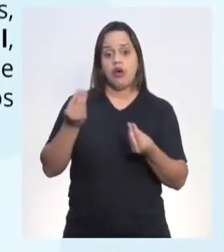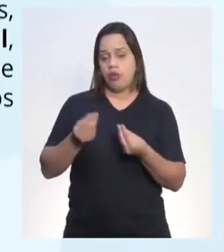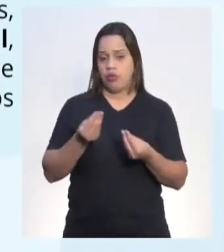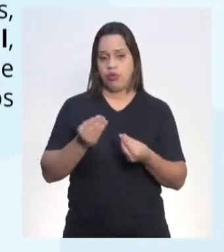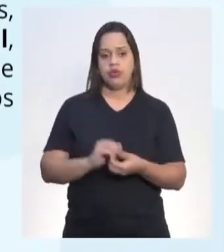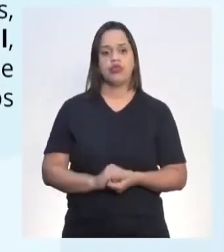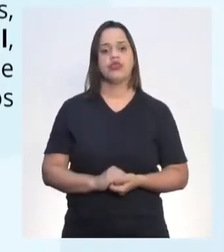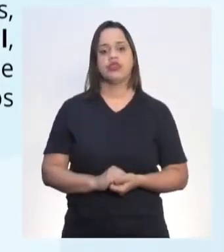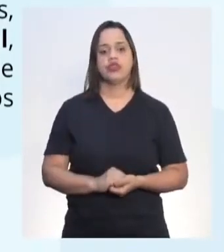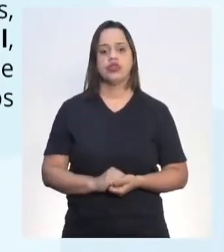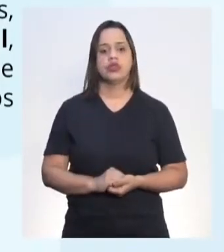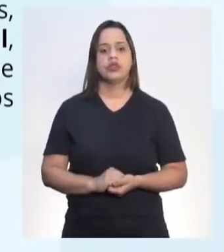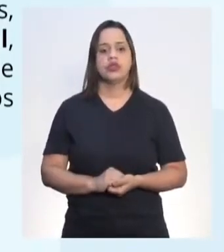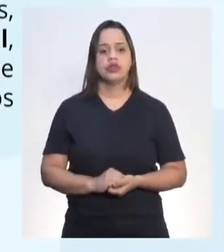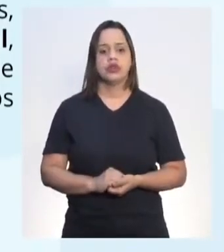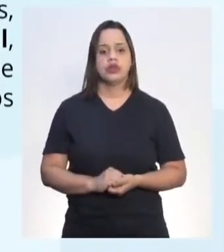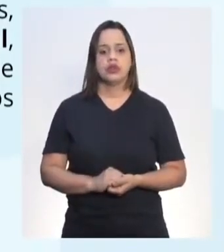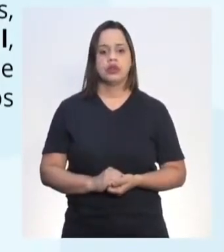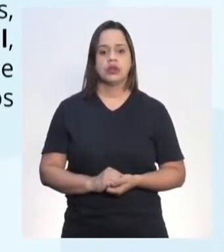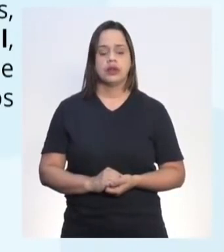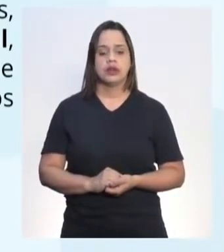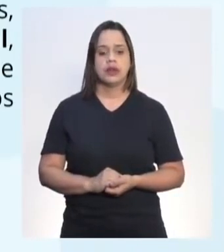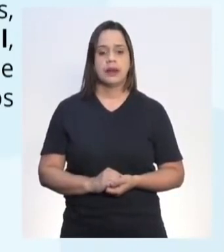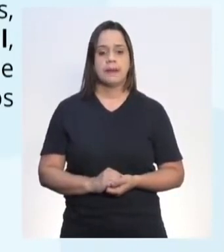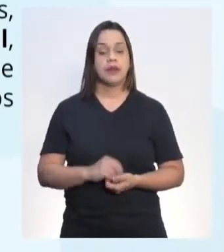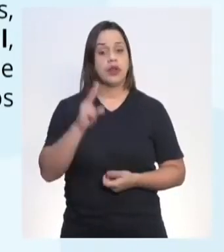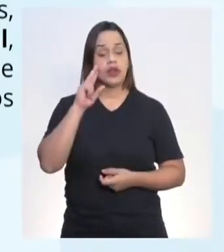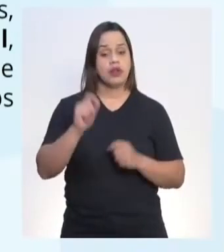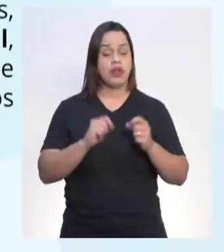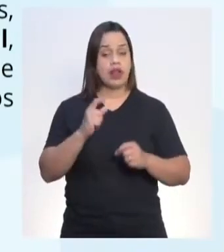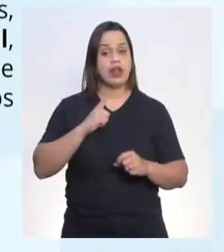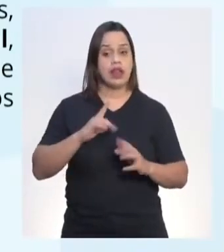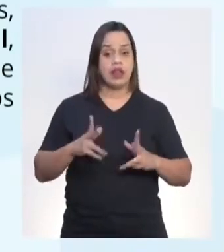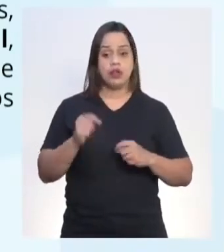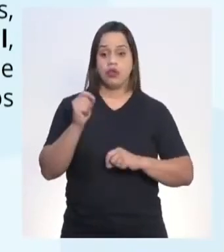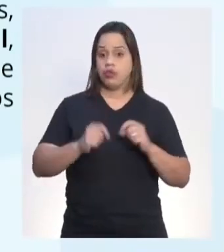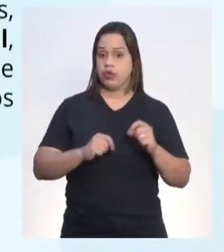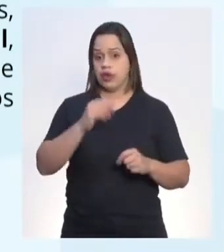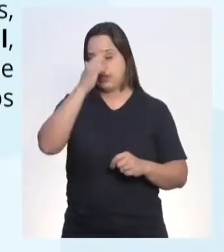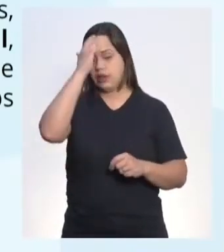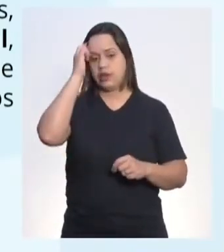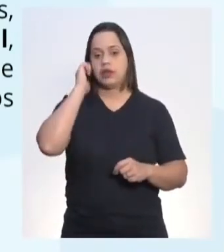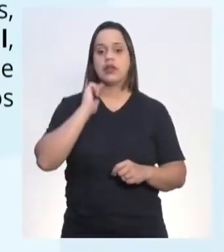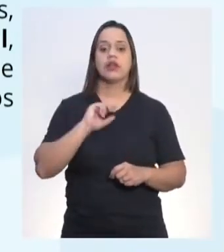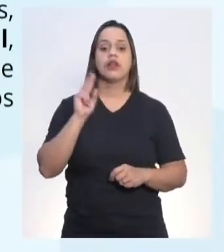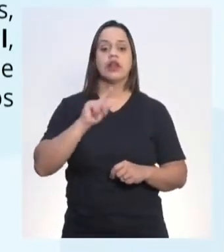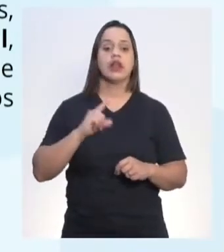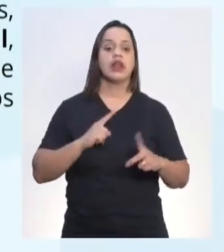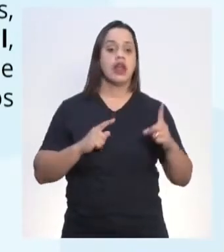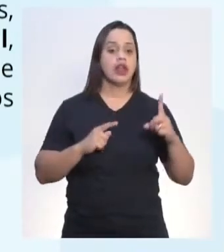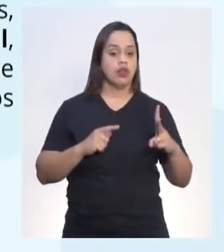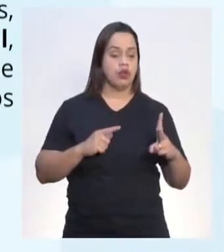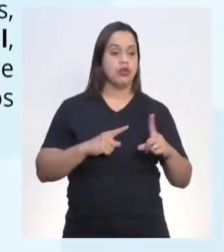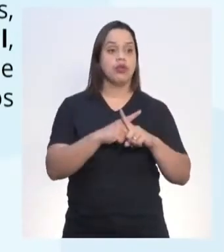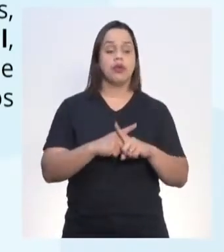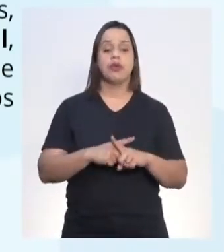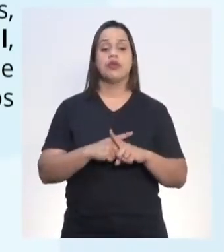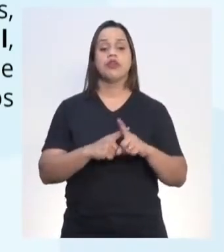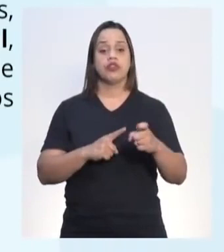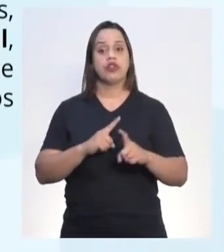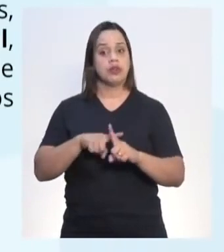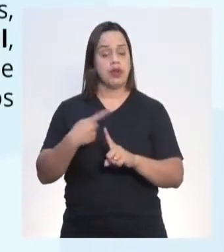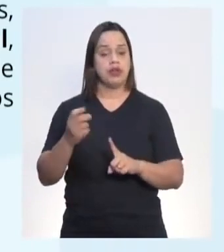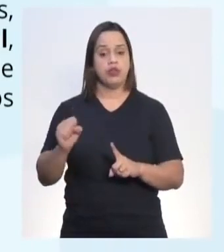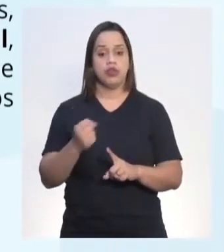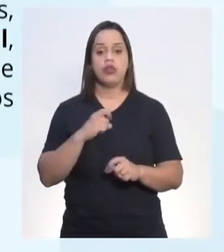o lote 1 e o lote de Marcos. Então, essa medida 2 que multiplica x mais 8, que você quer descobrir quanto que vale. Você